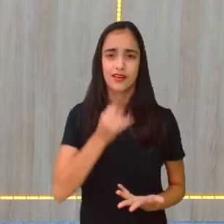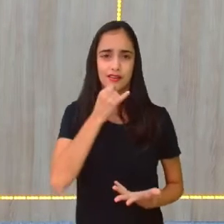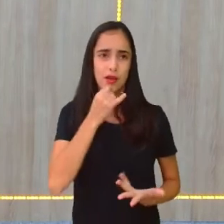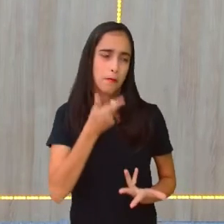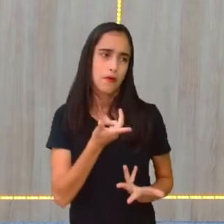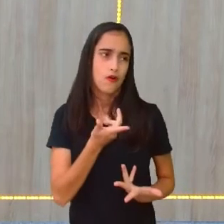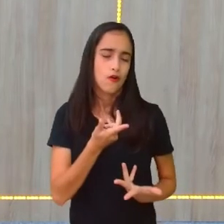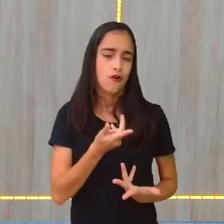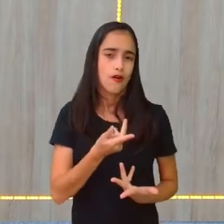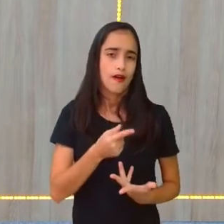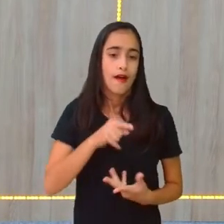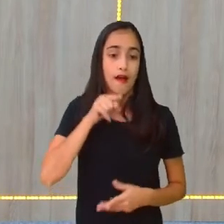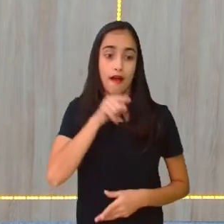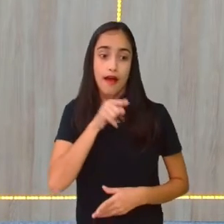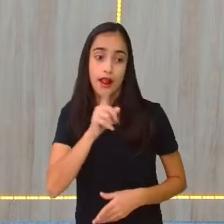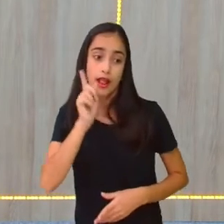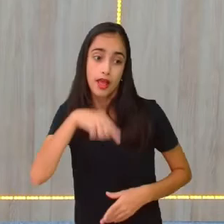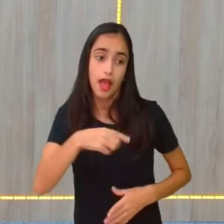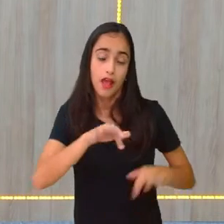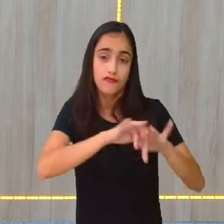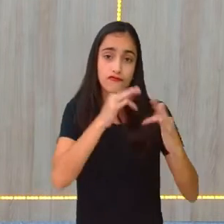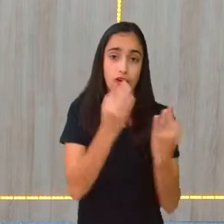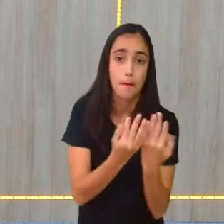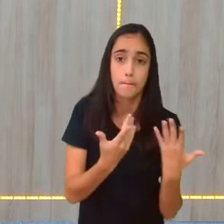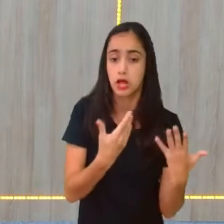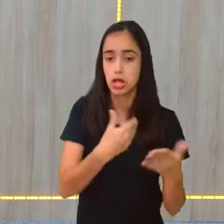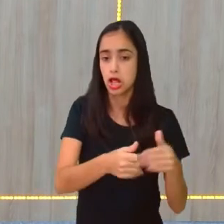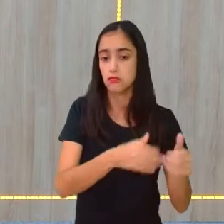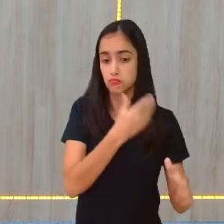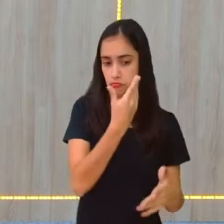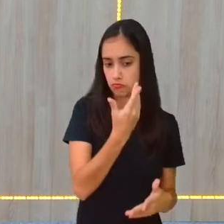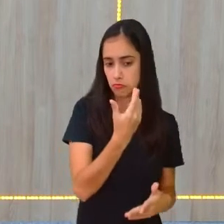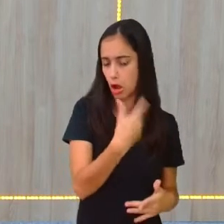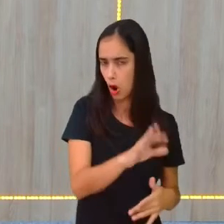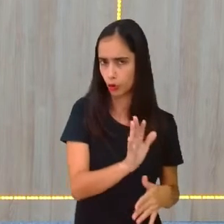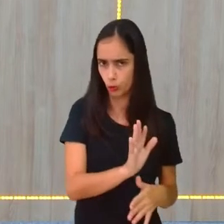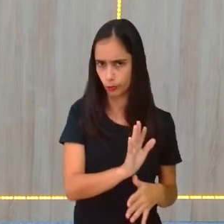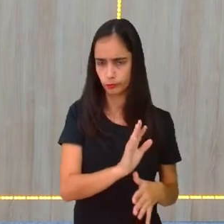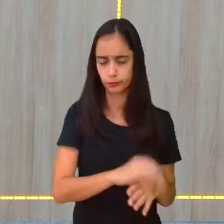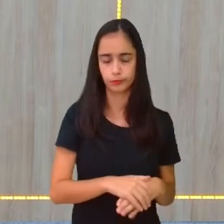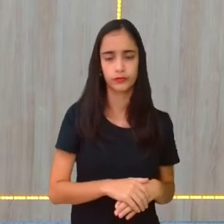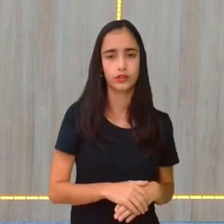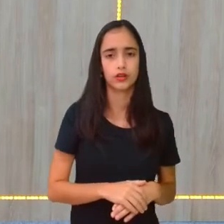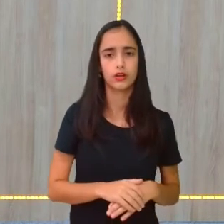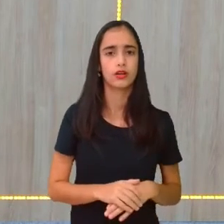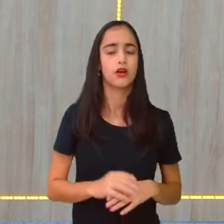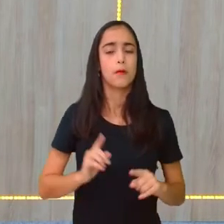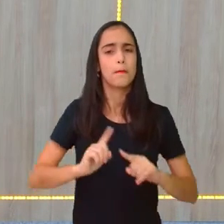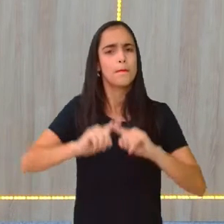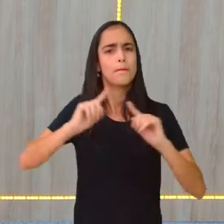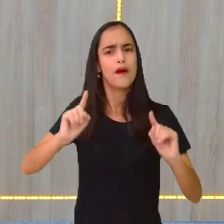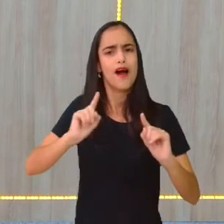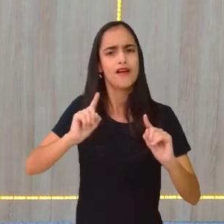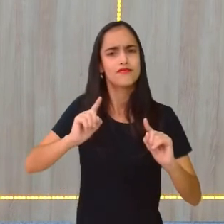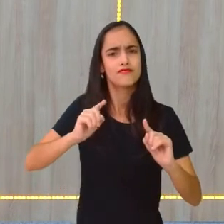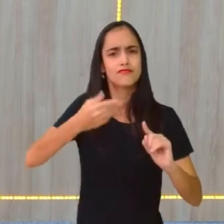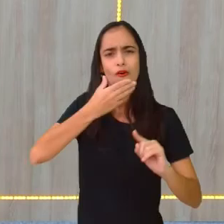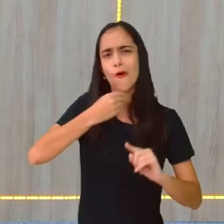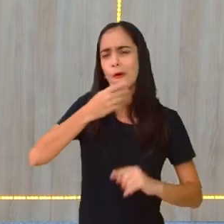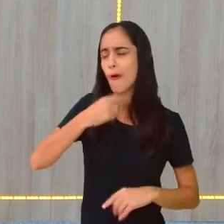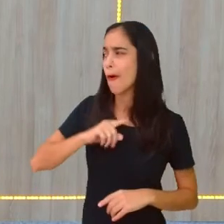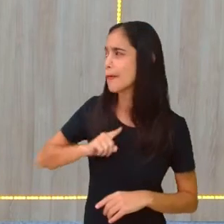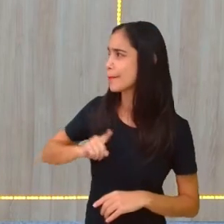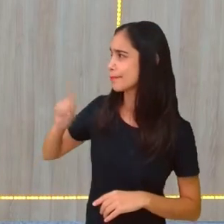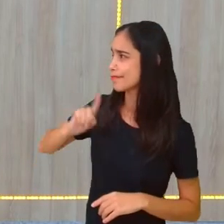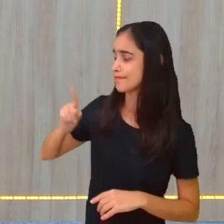um cuidado especial. Não, o fulano, para Péricles, podia vir de qualquer família, mas se ele fosse incompetente,